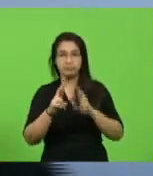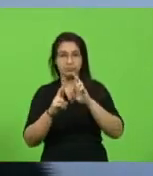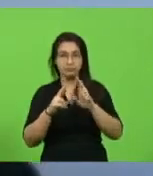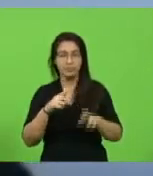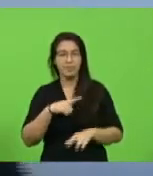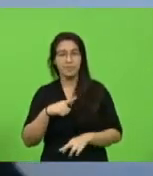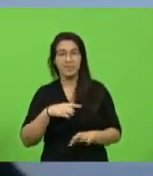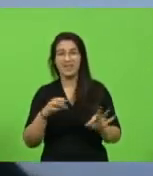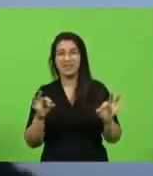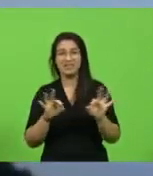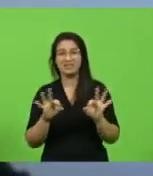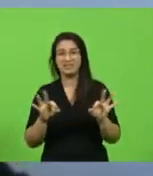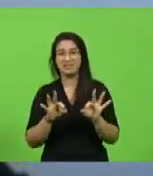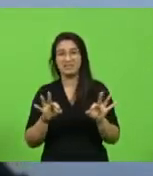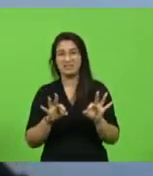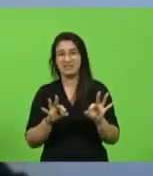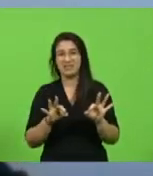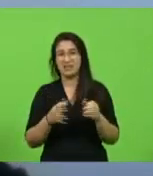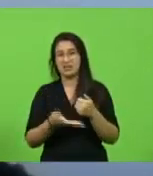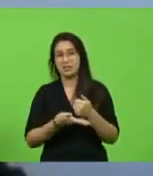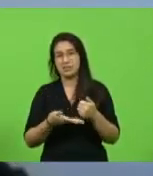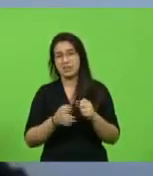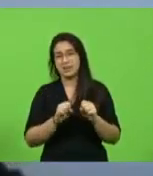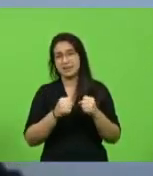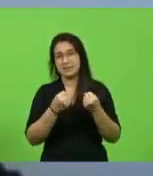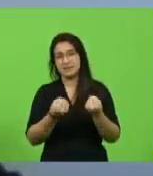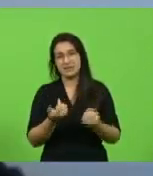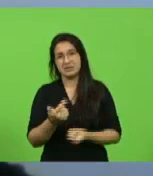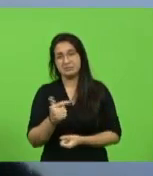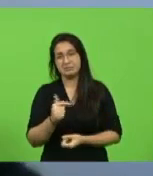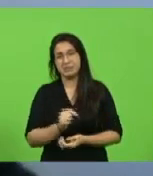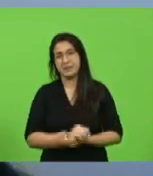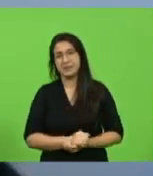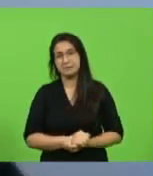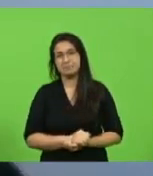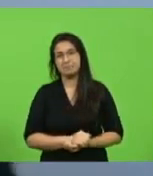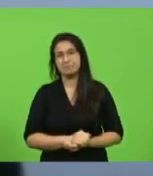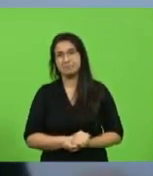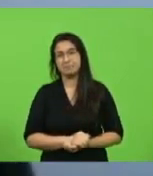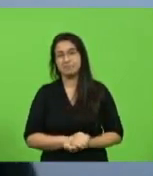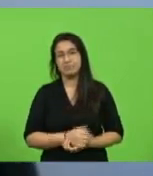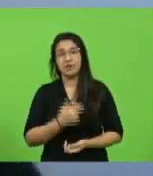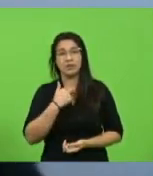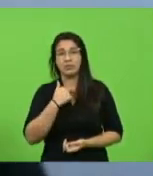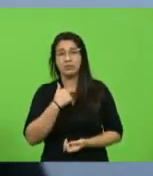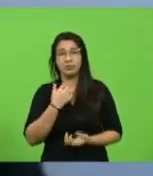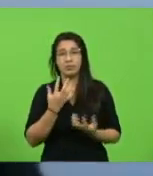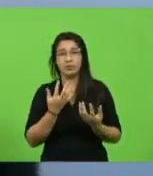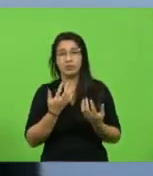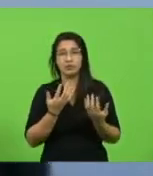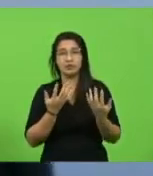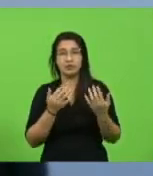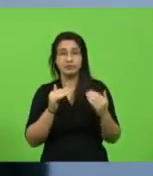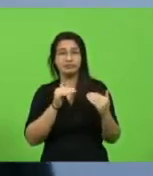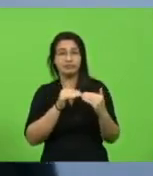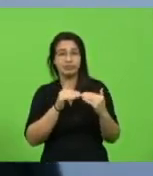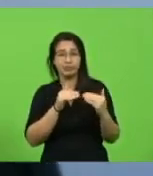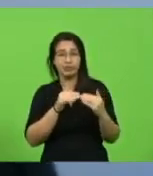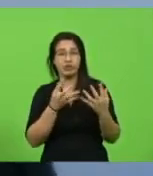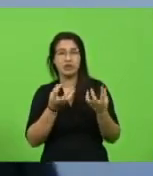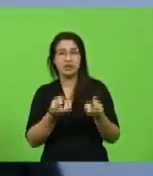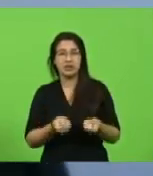existe para subsidiar a defesa. Simplesmente não podemos permanecer com um governador